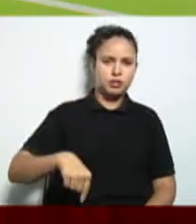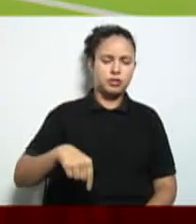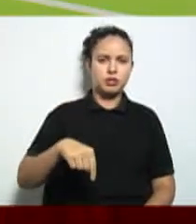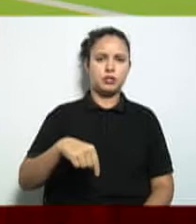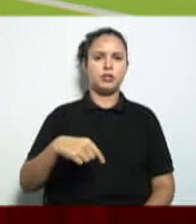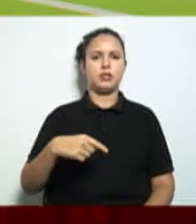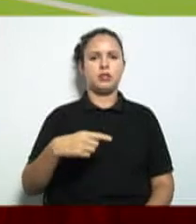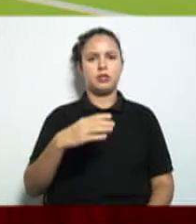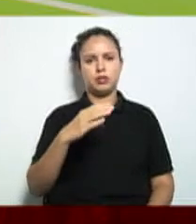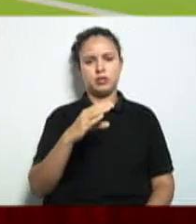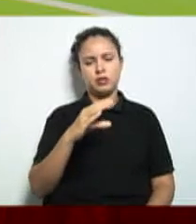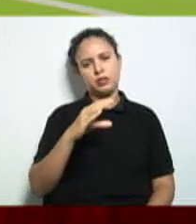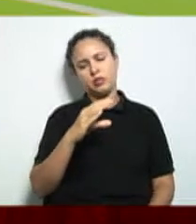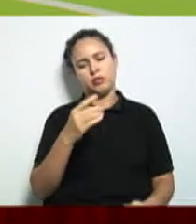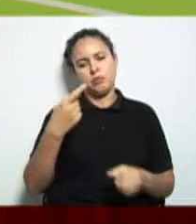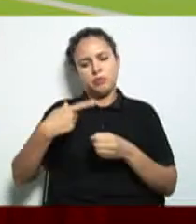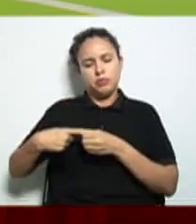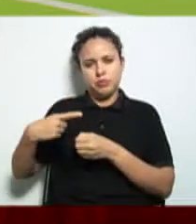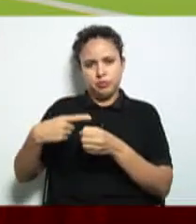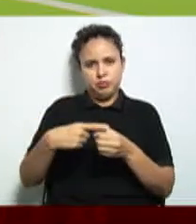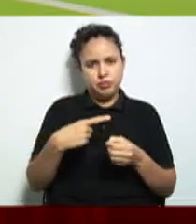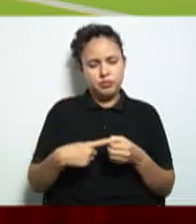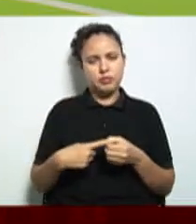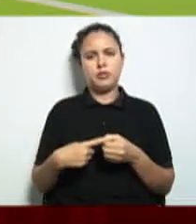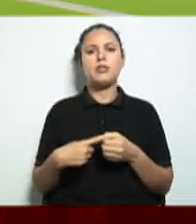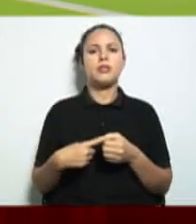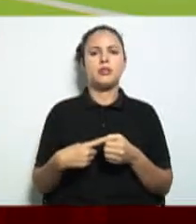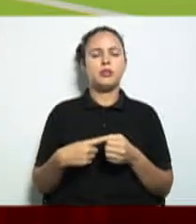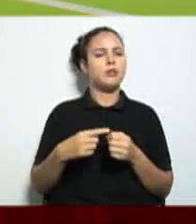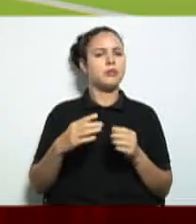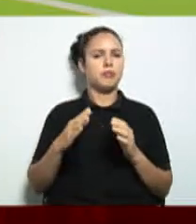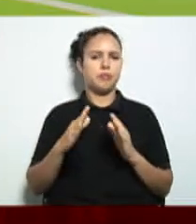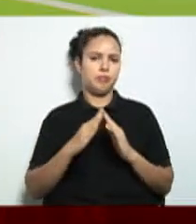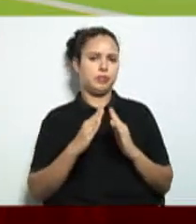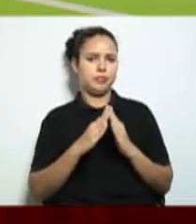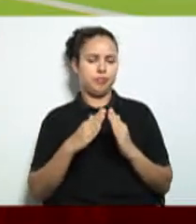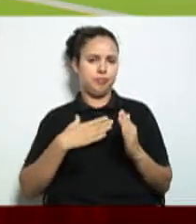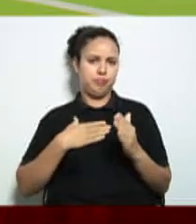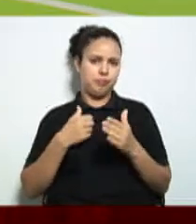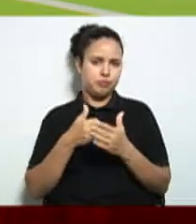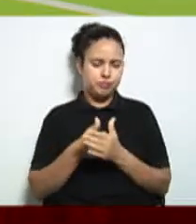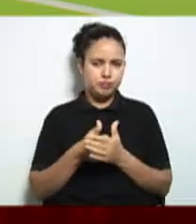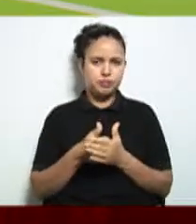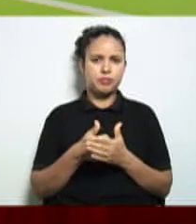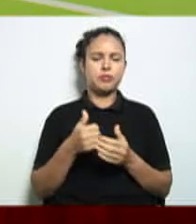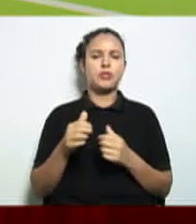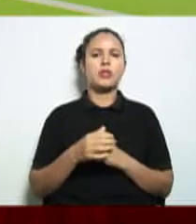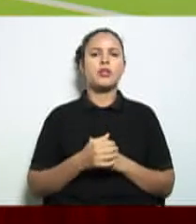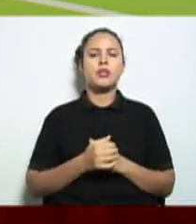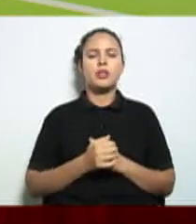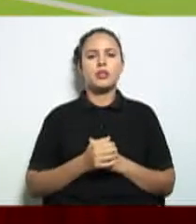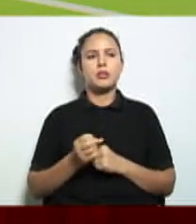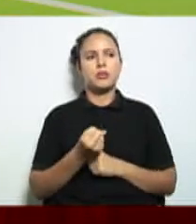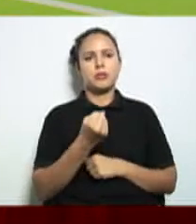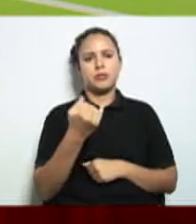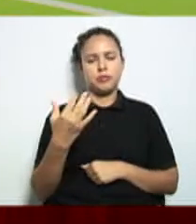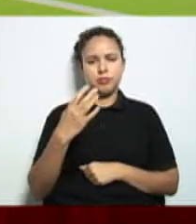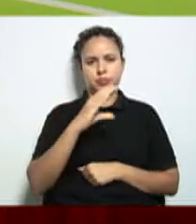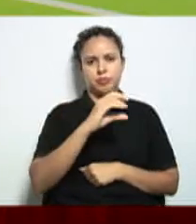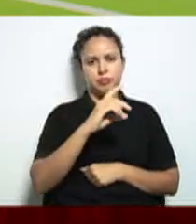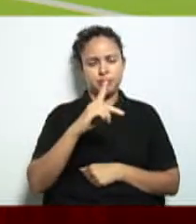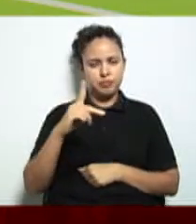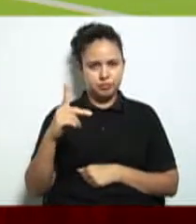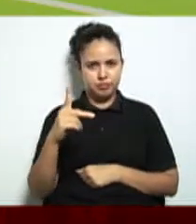em Chupinguaia, aqui em Ministro Andreasa? Quantas cooperativas de crédito eu